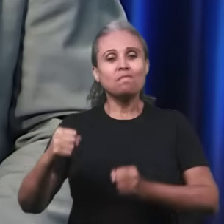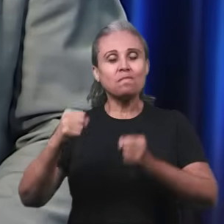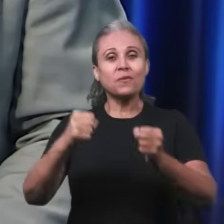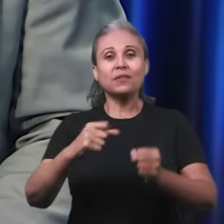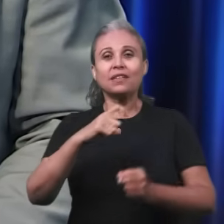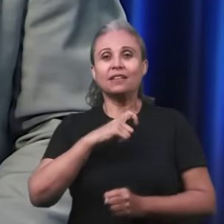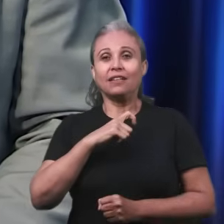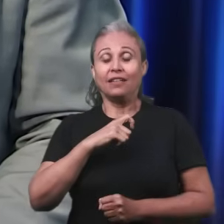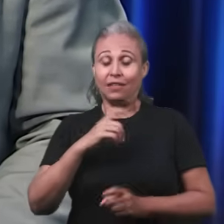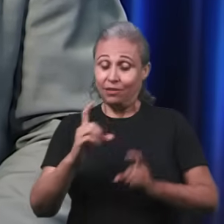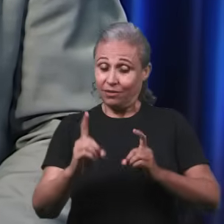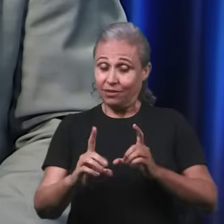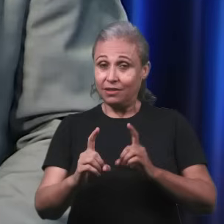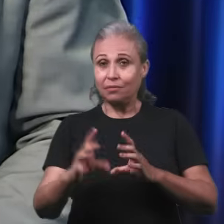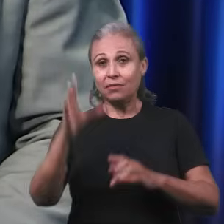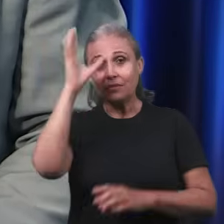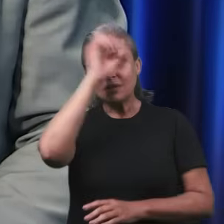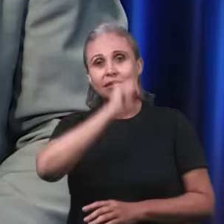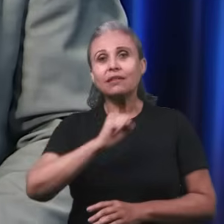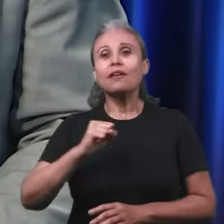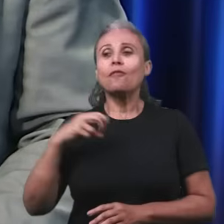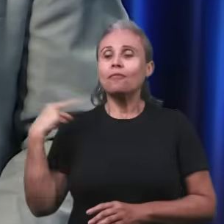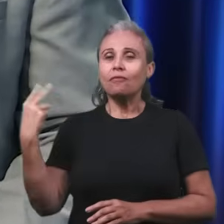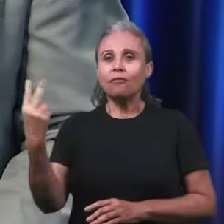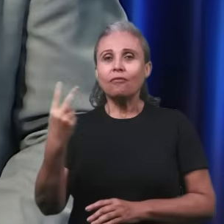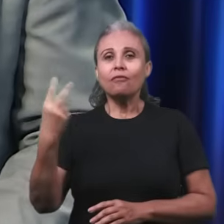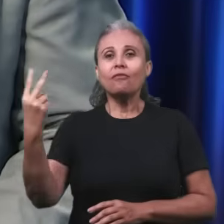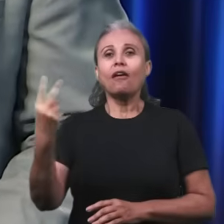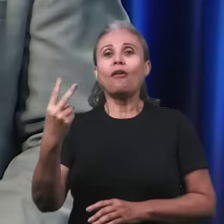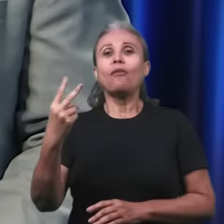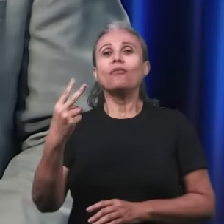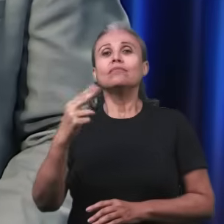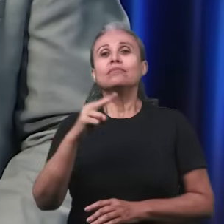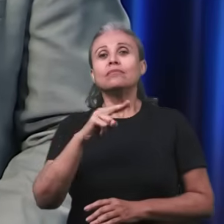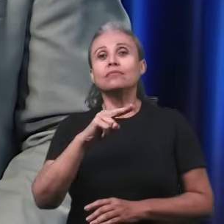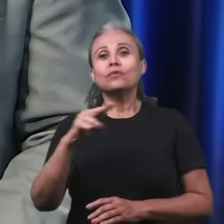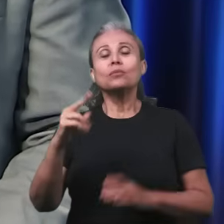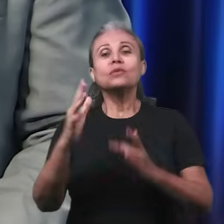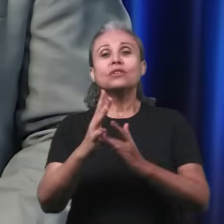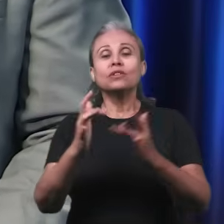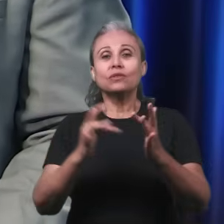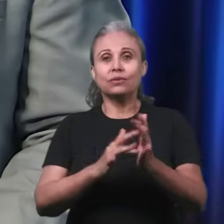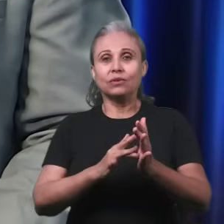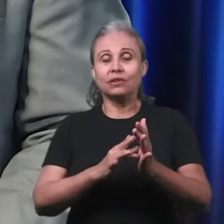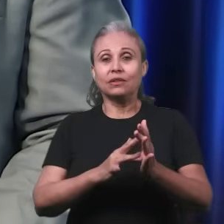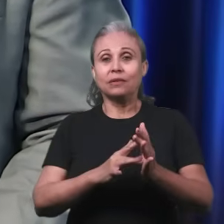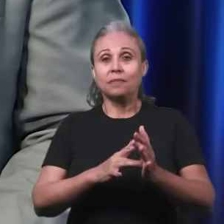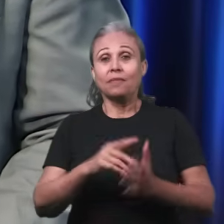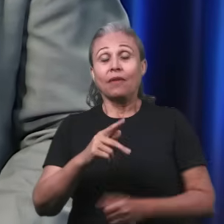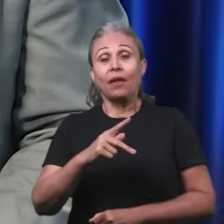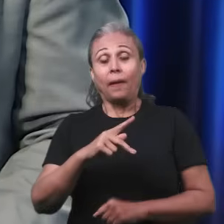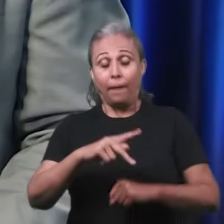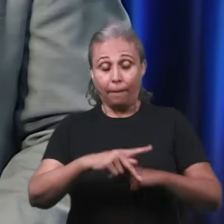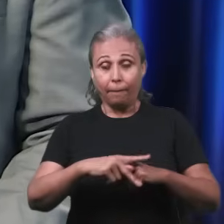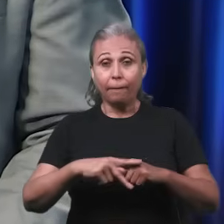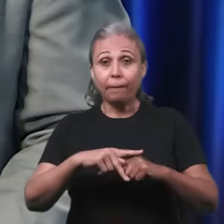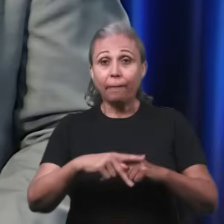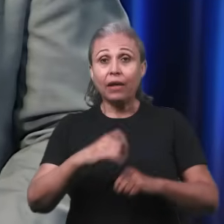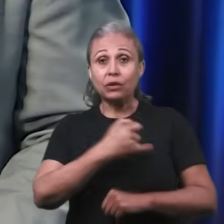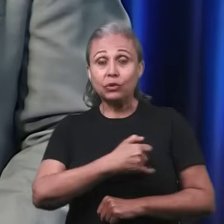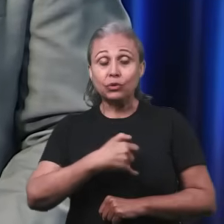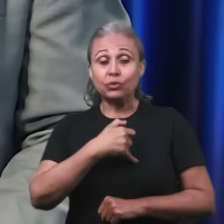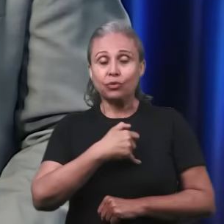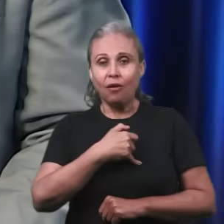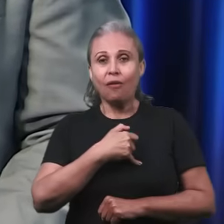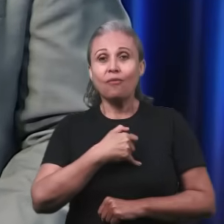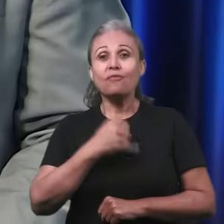E Pedro e João, ali na experiência do coxo, eles já aplicaram o valor